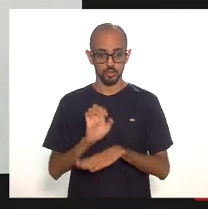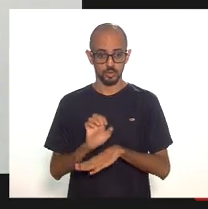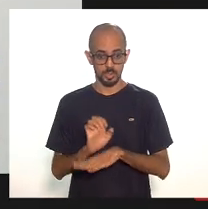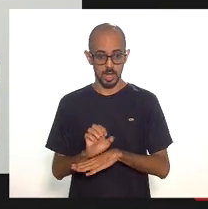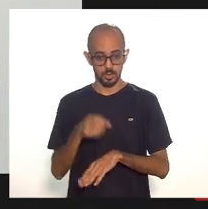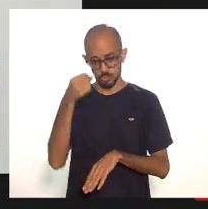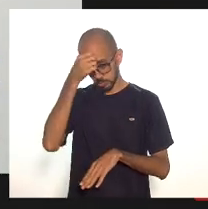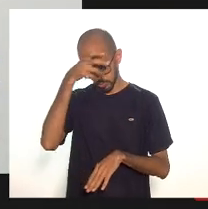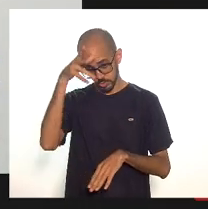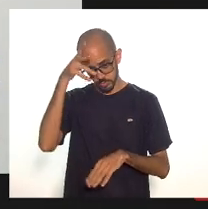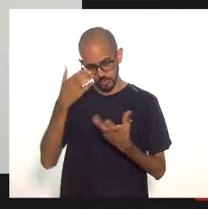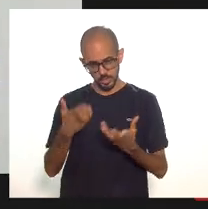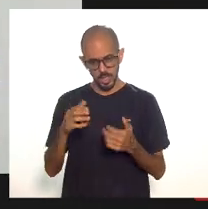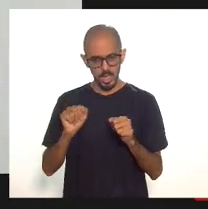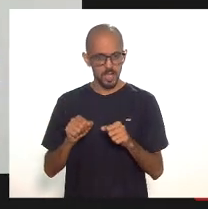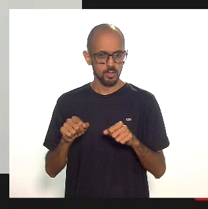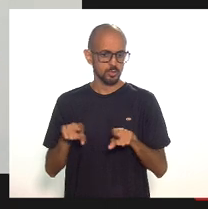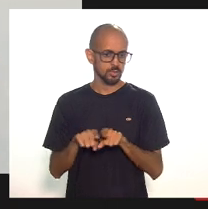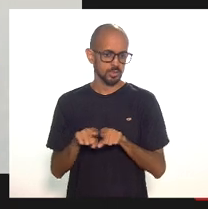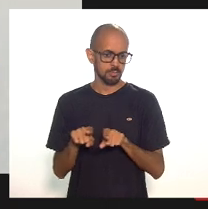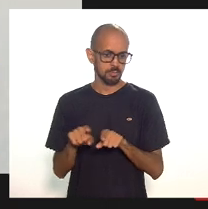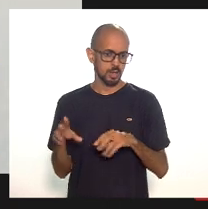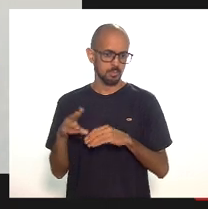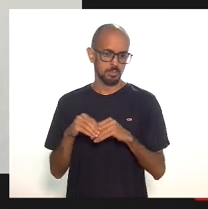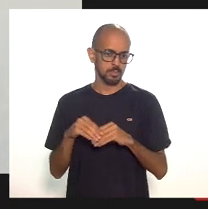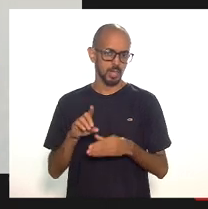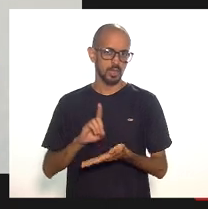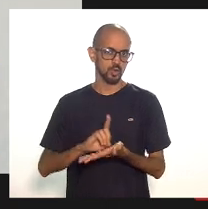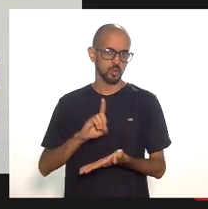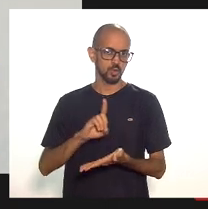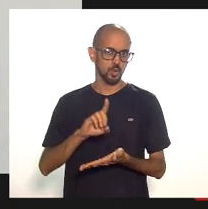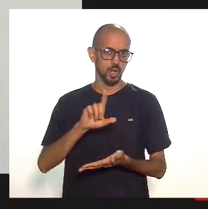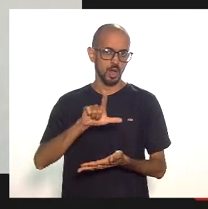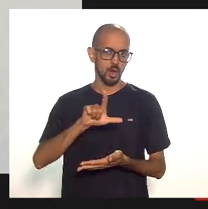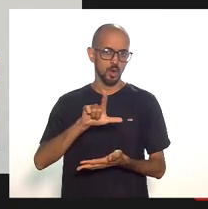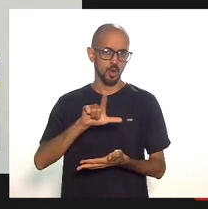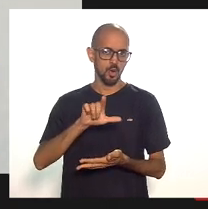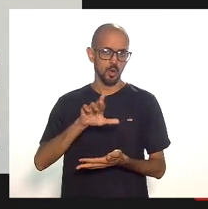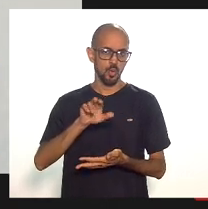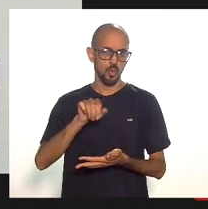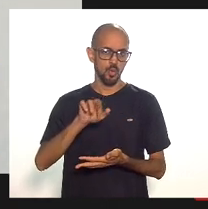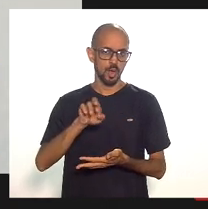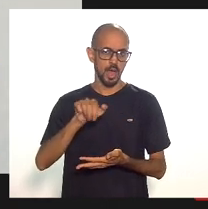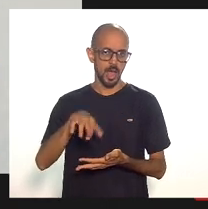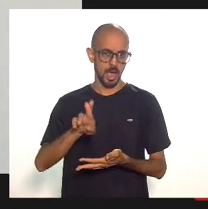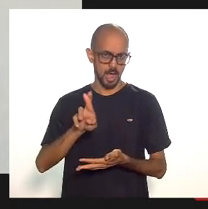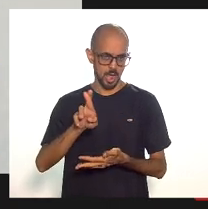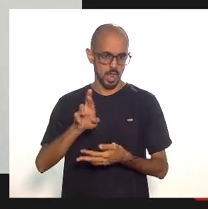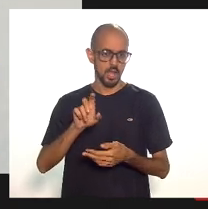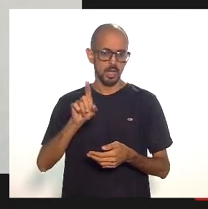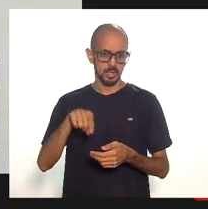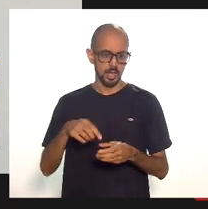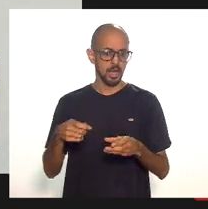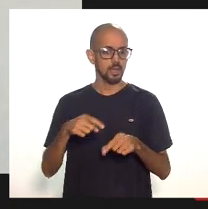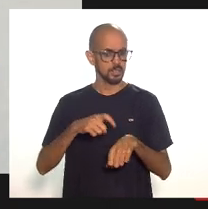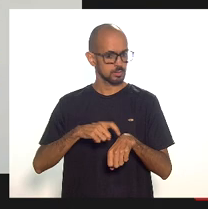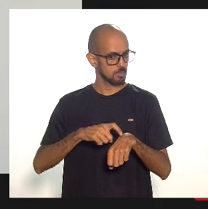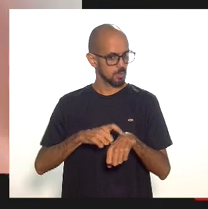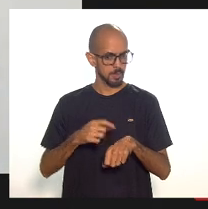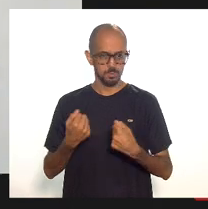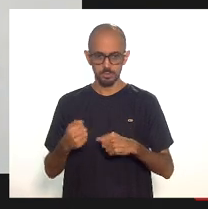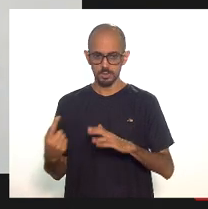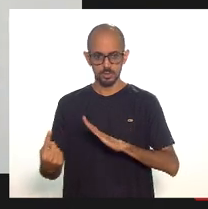fazer coro com a fala da doutora Gunnar, né, da necessidade das medidas de isolamento e distanciamento nesse momento. Né, a gente